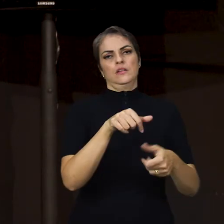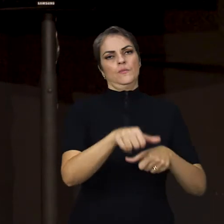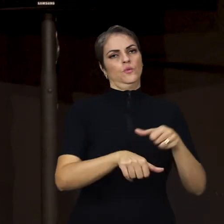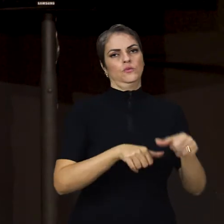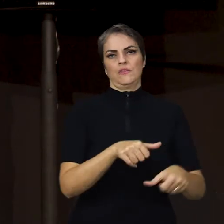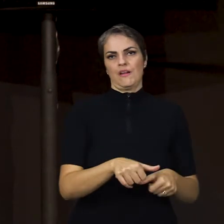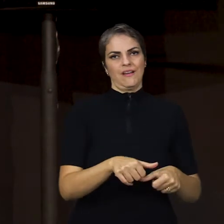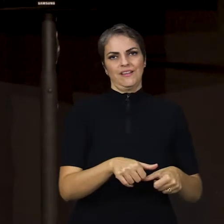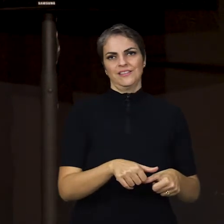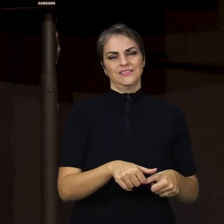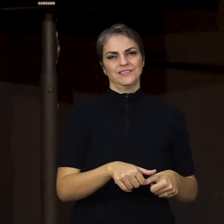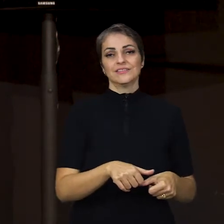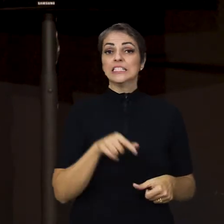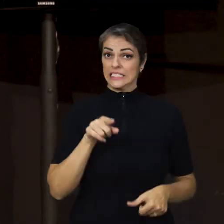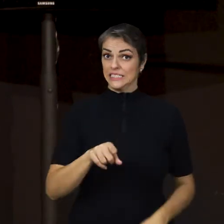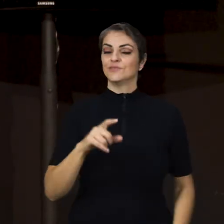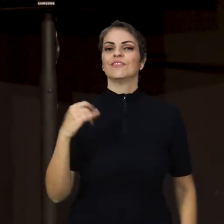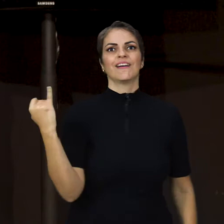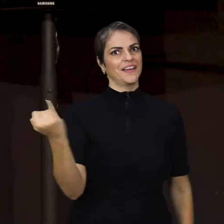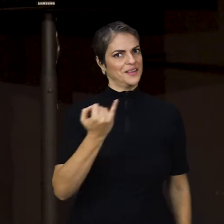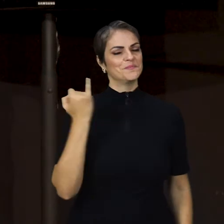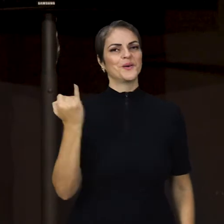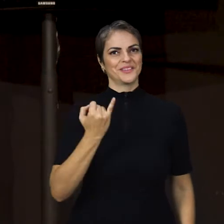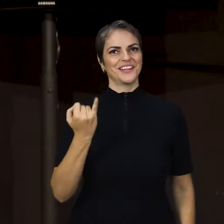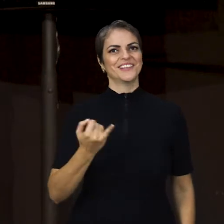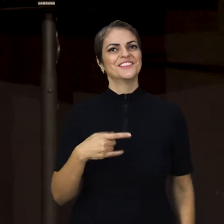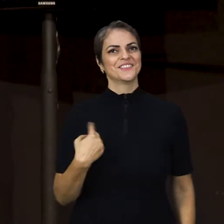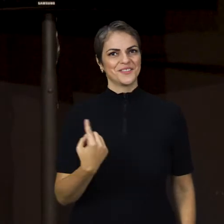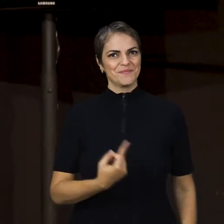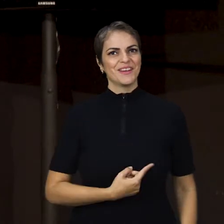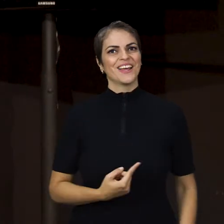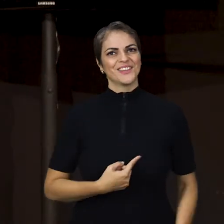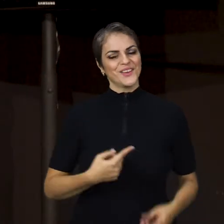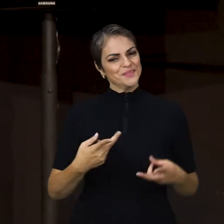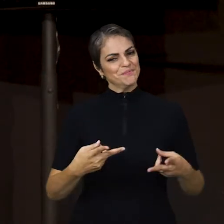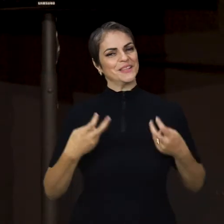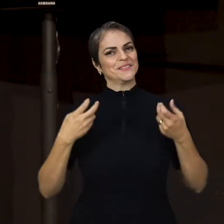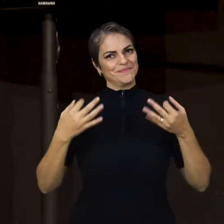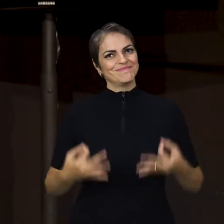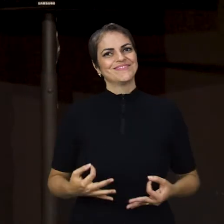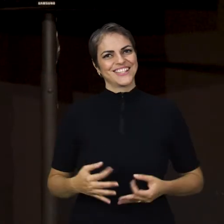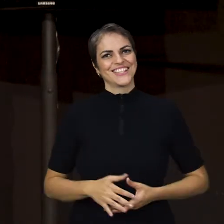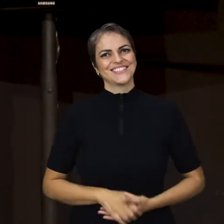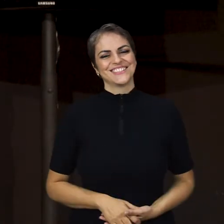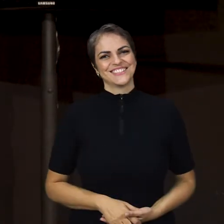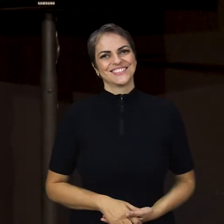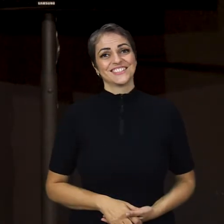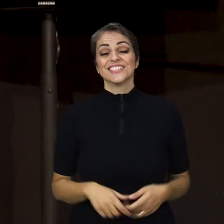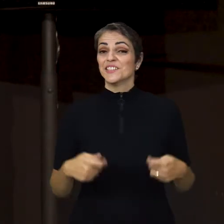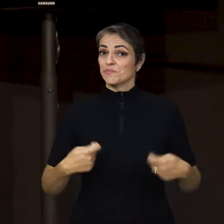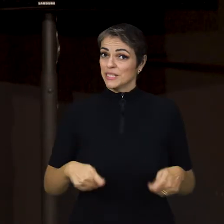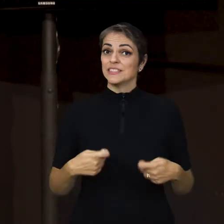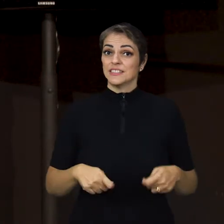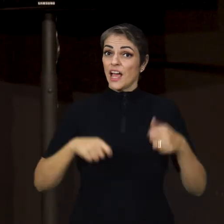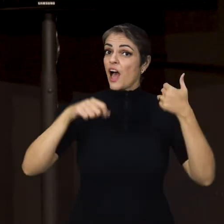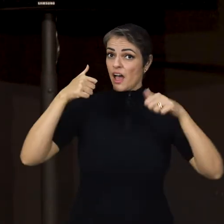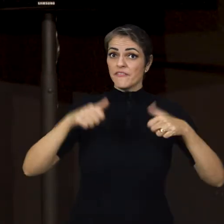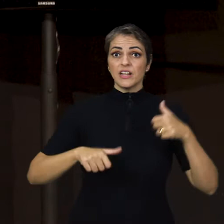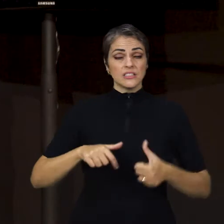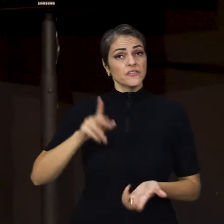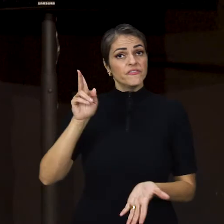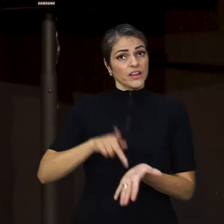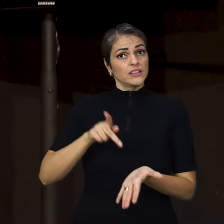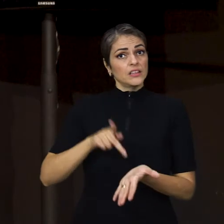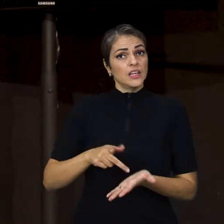porque isso vai fazer muita diferença na maneira também de interpretá-lo. A gente precisa fazer uma avaliação sincera. Será que eu estou lendo esse